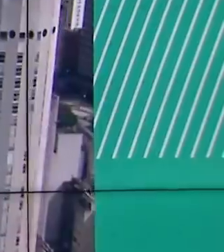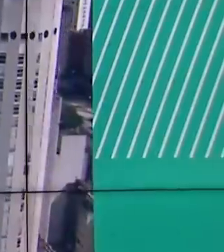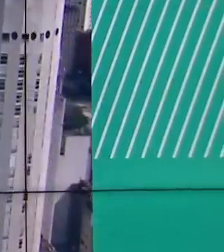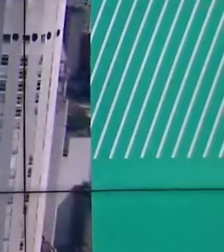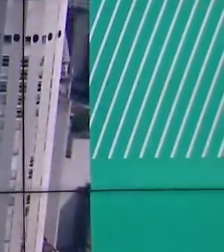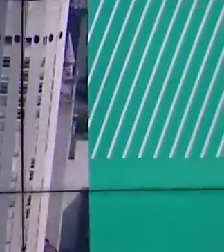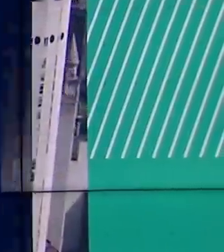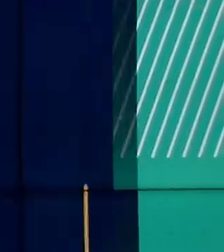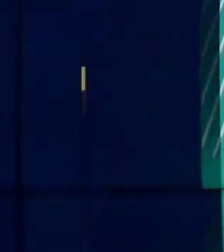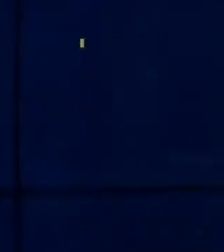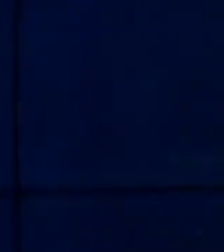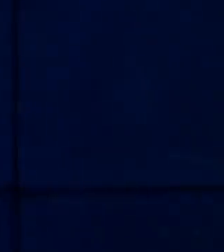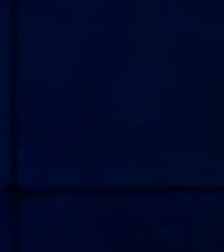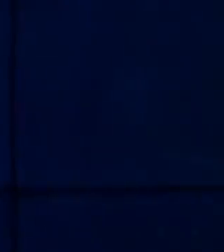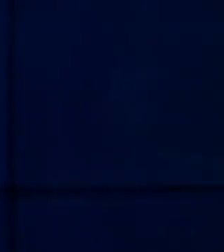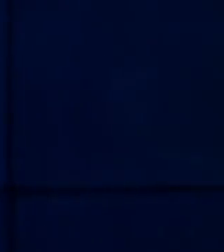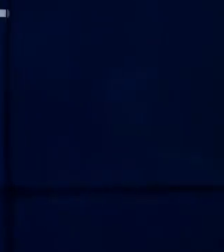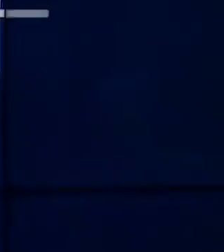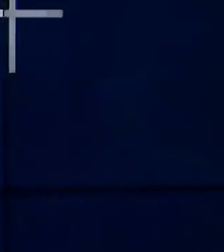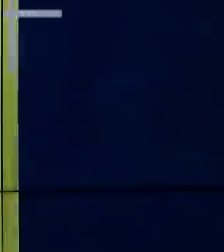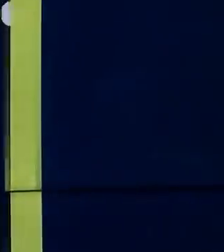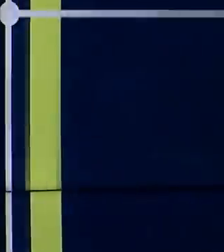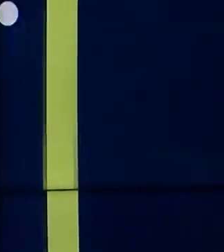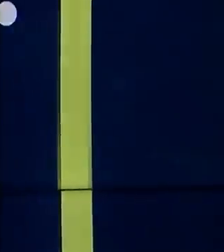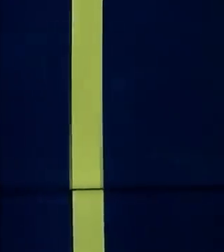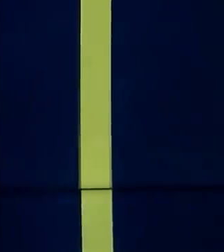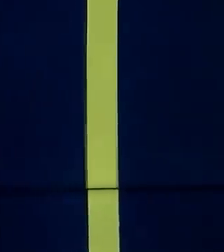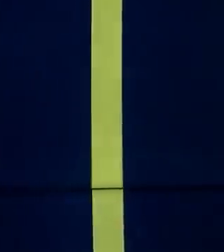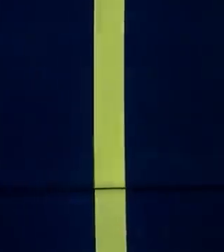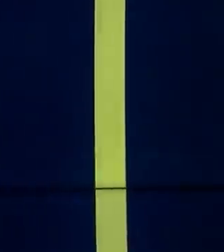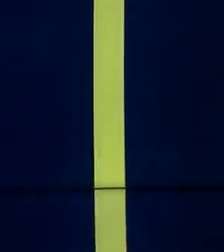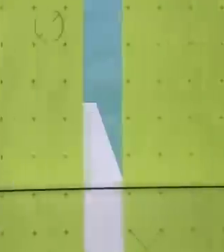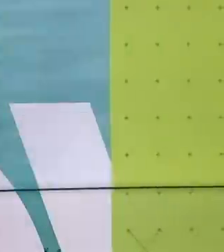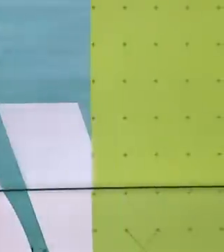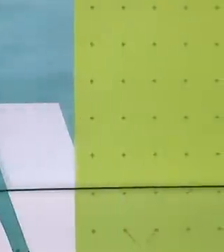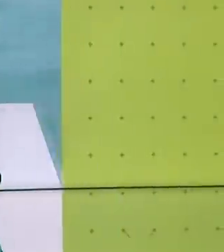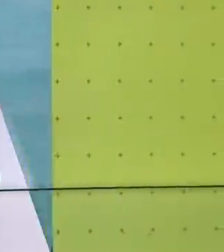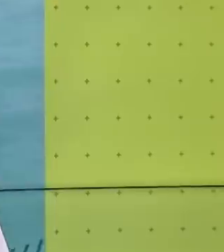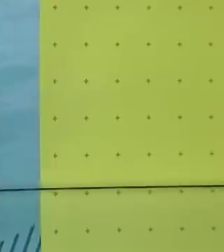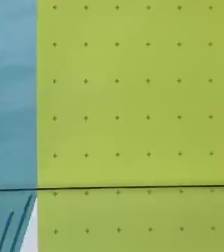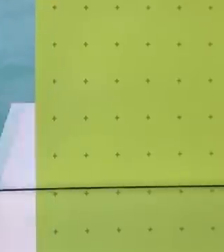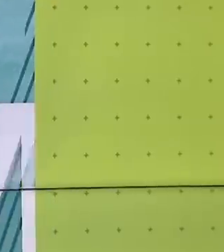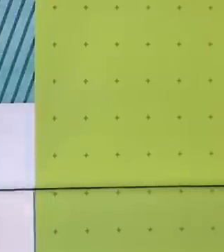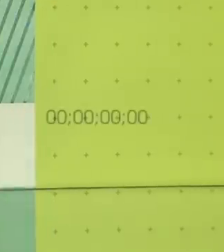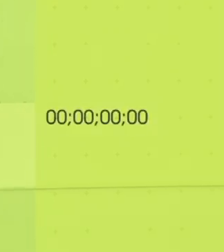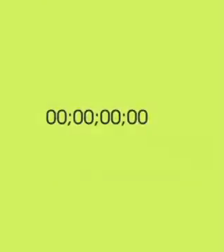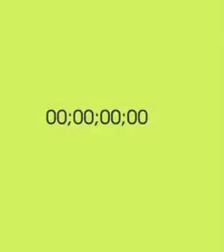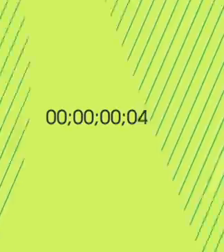Brasil Animada. Mas você continua acompanhando ela agora. Uma boa tarde e até mais.